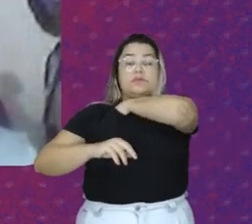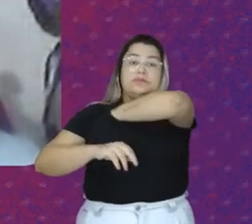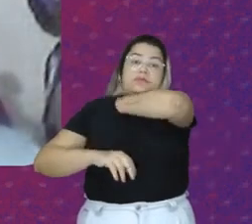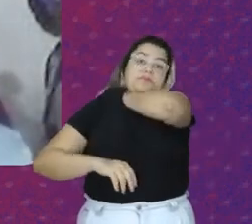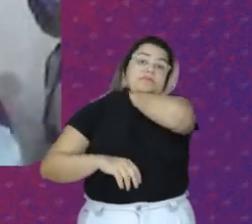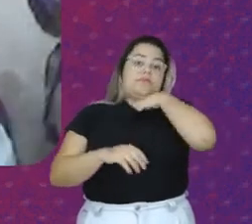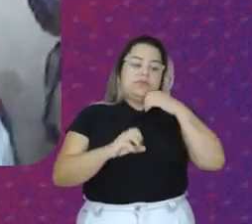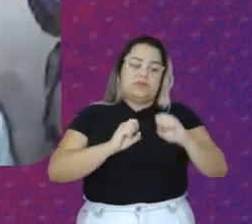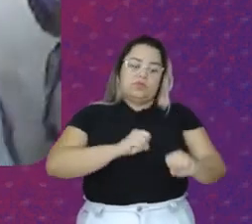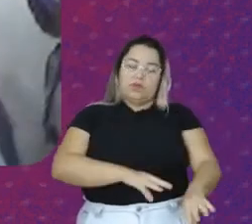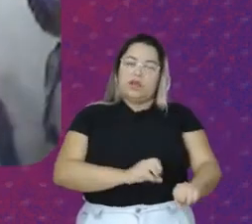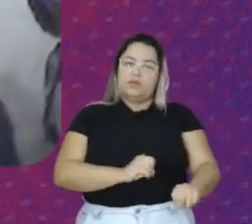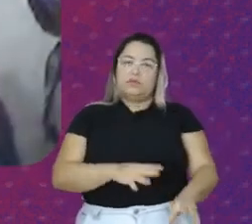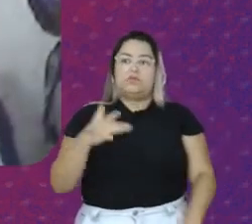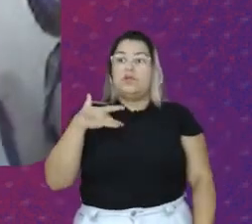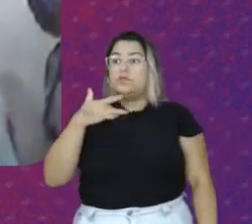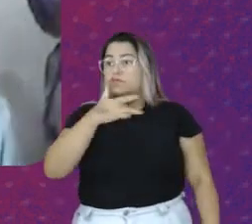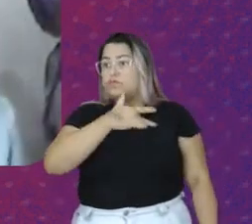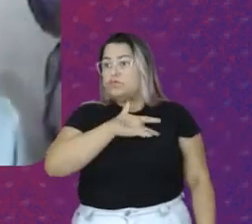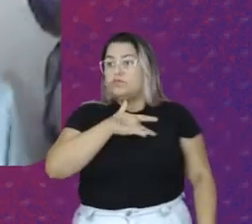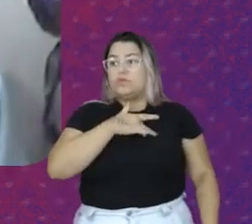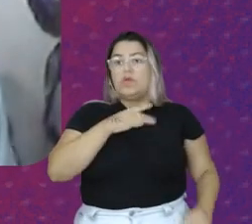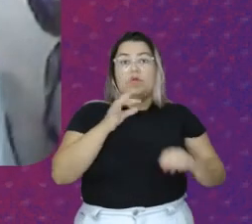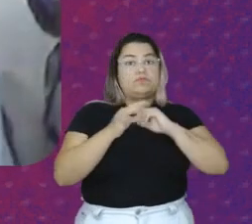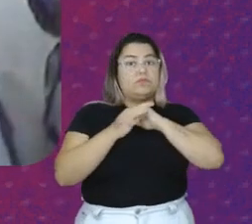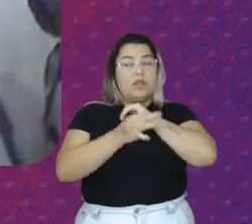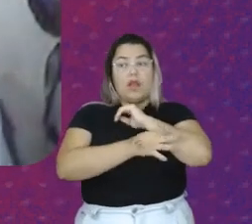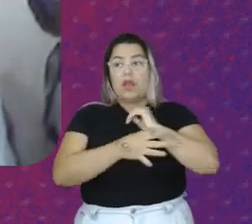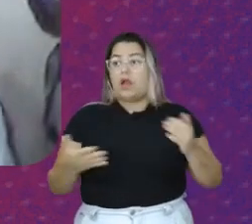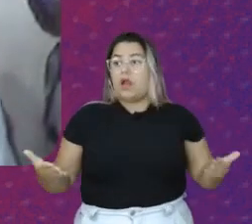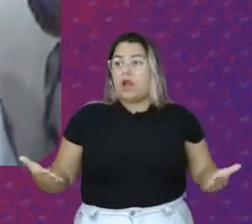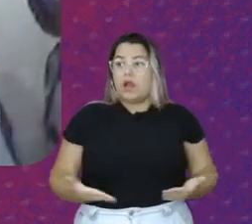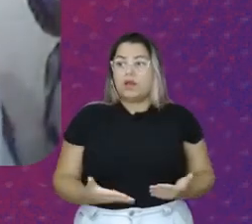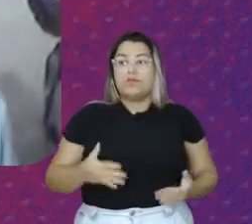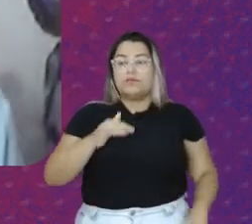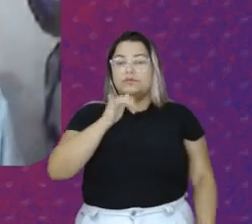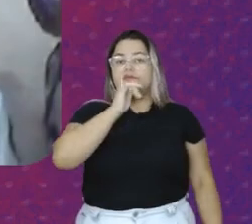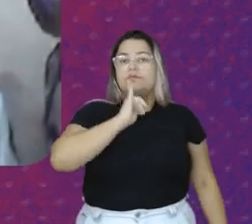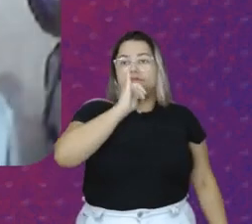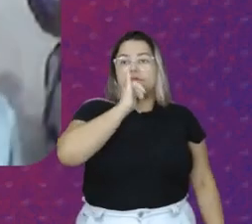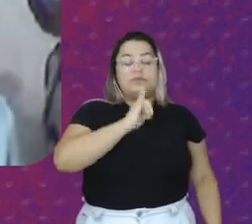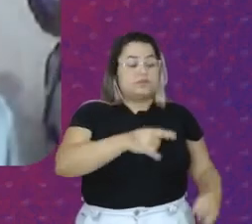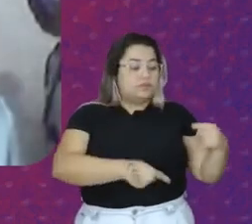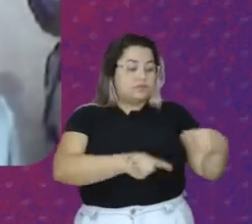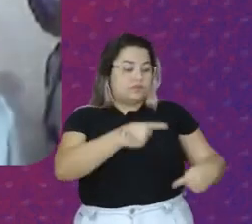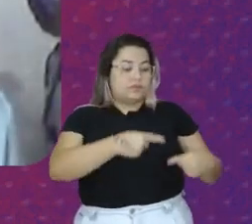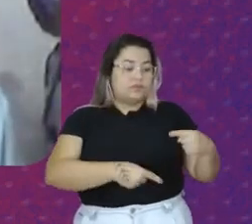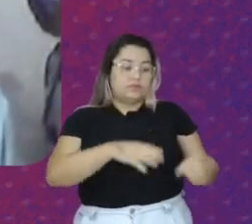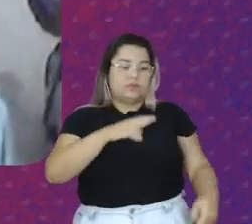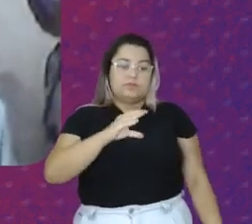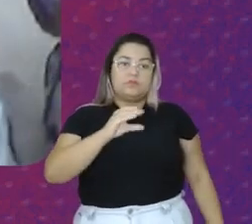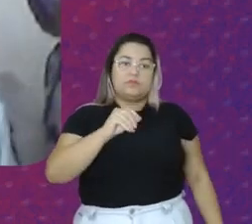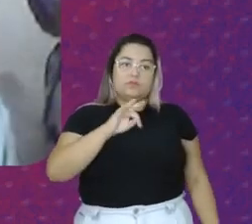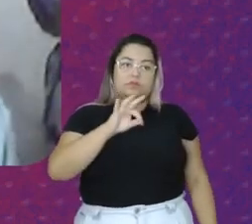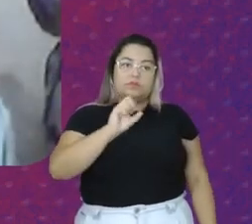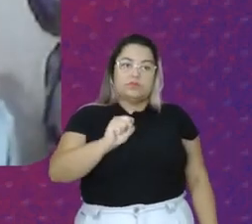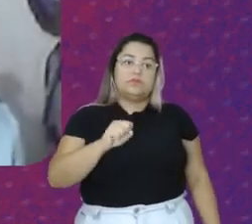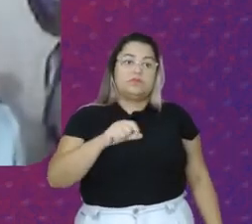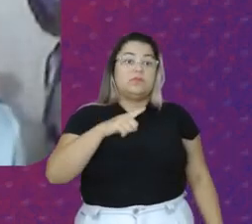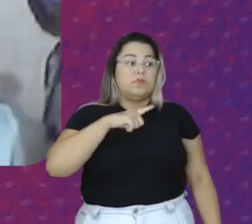educação, da saúde, outras são engenheiras. Agora, por exemplo, com a política de cotas, nós temos